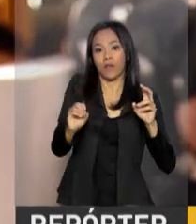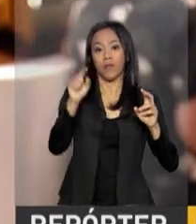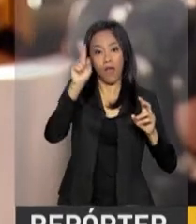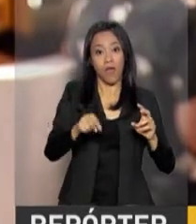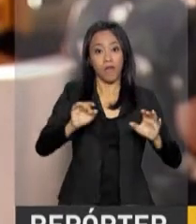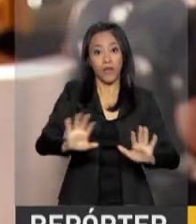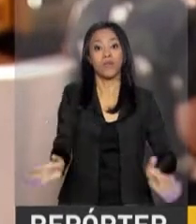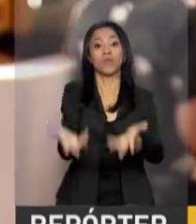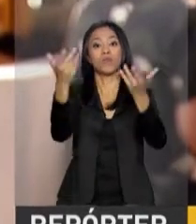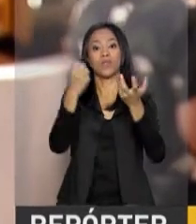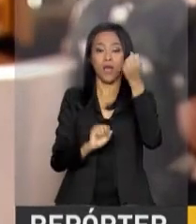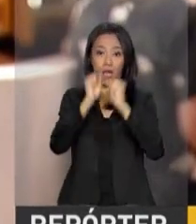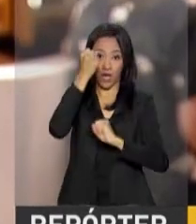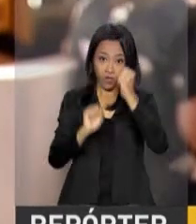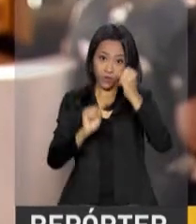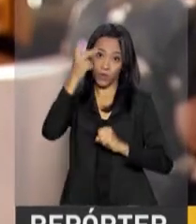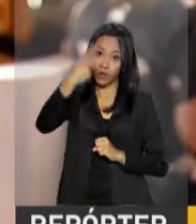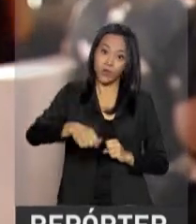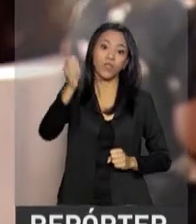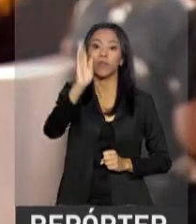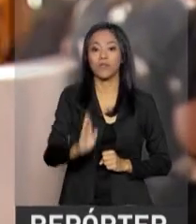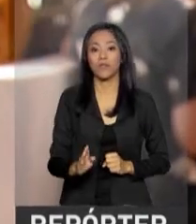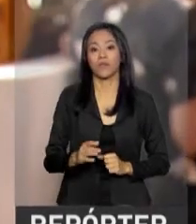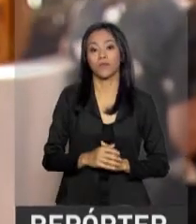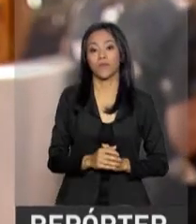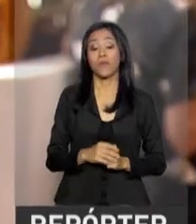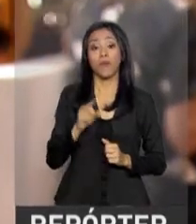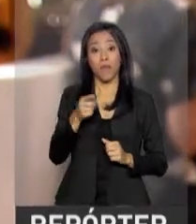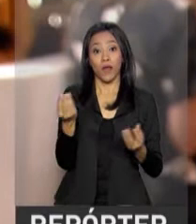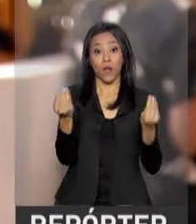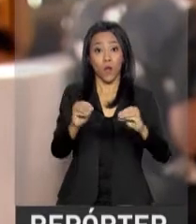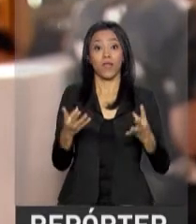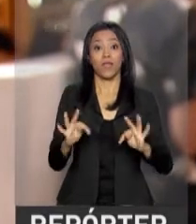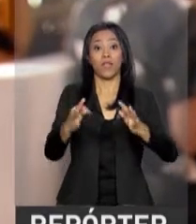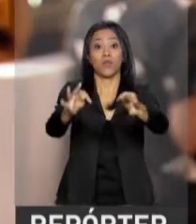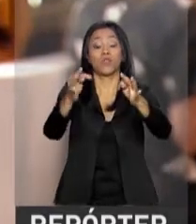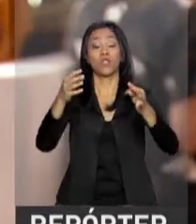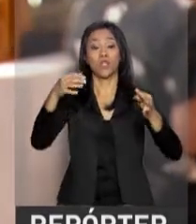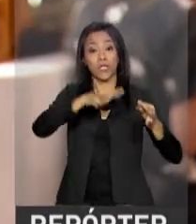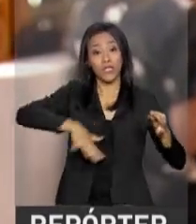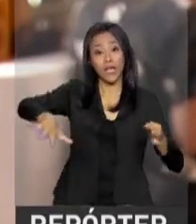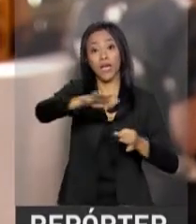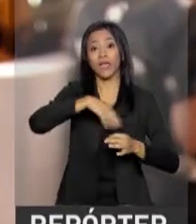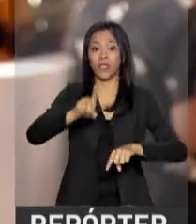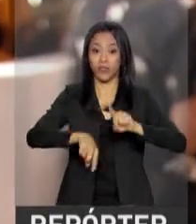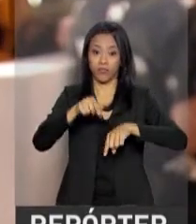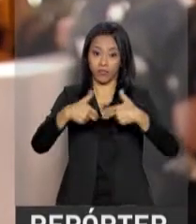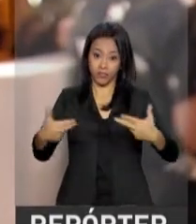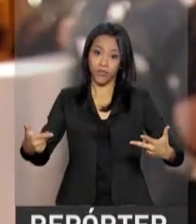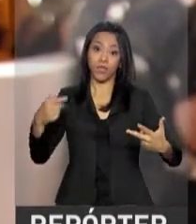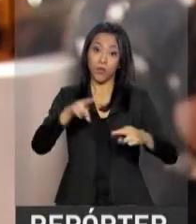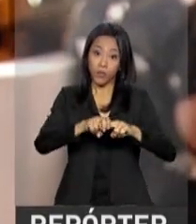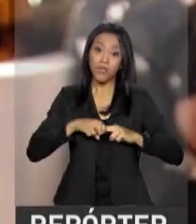brasileira isso para as empresas incorporarem à tecnologia digital no desenvolvimento de produtos para isso